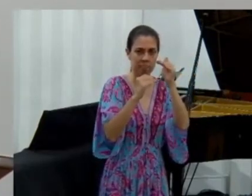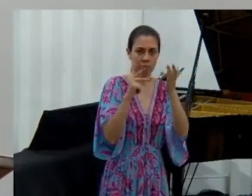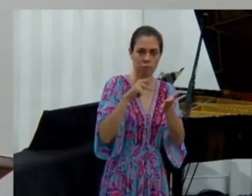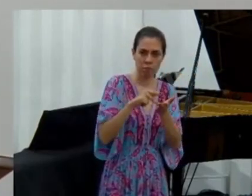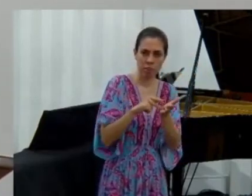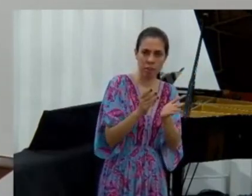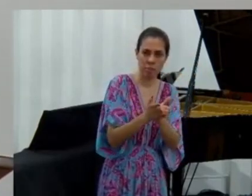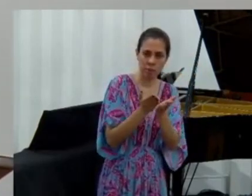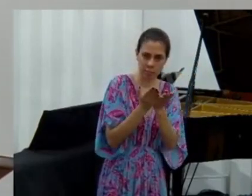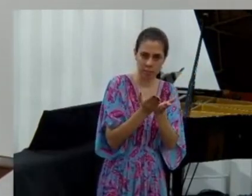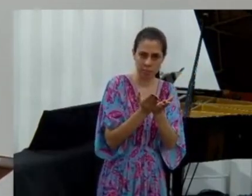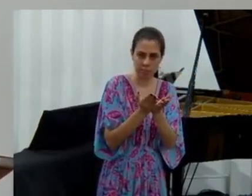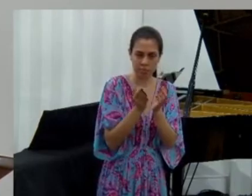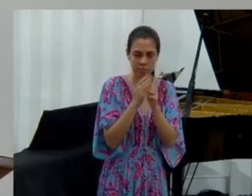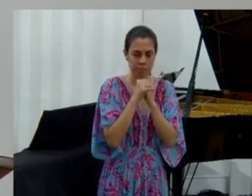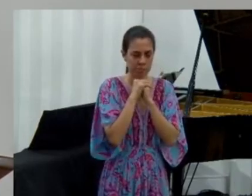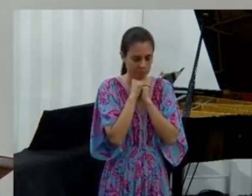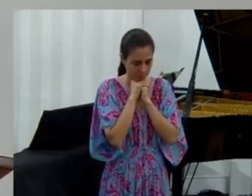Grandioso Deus,